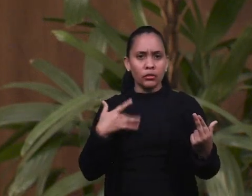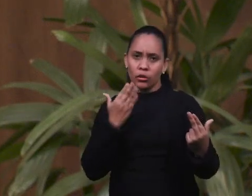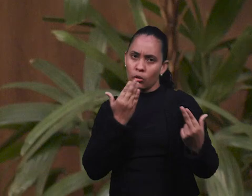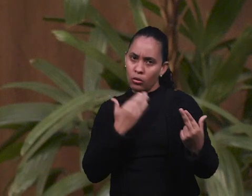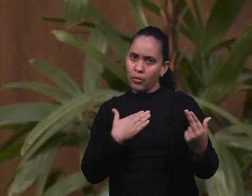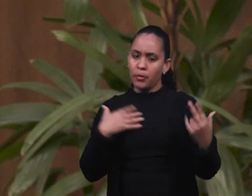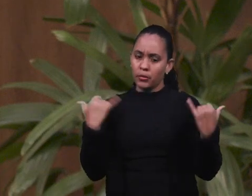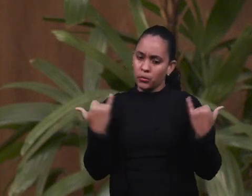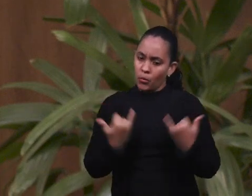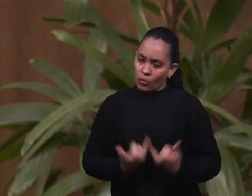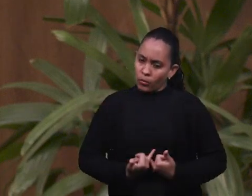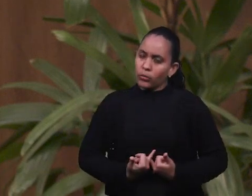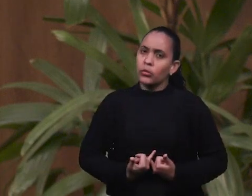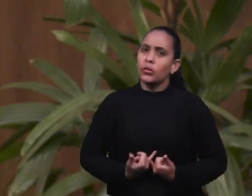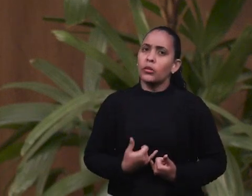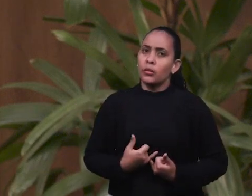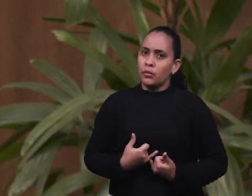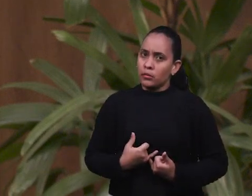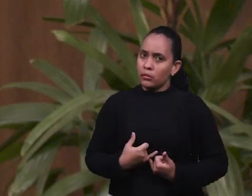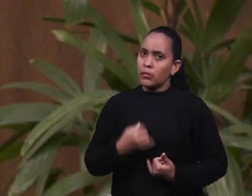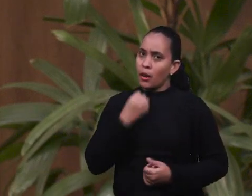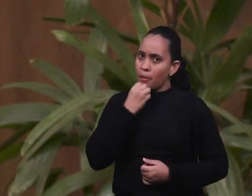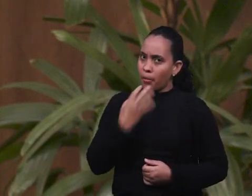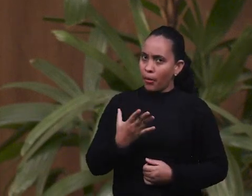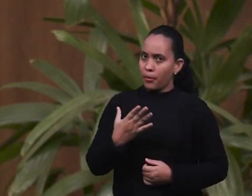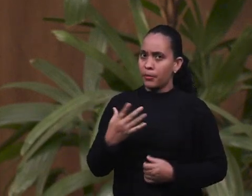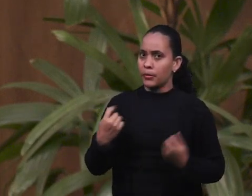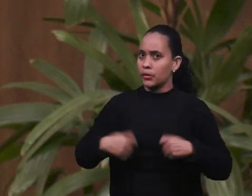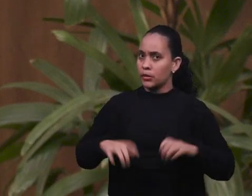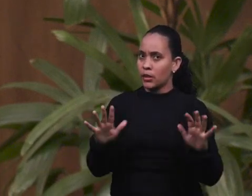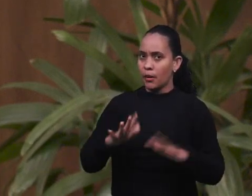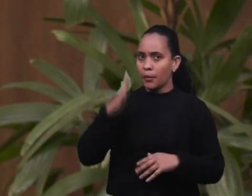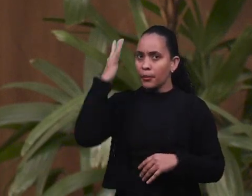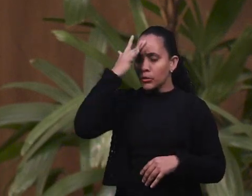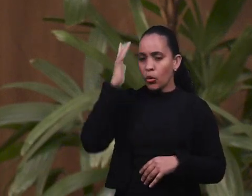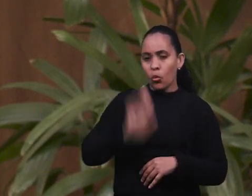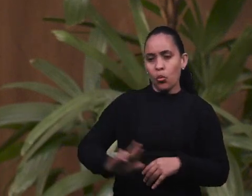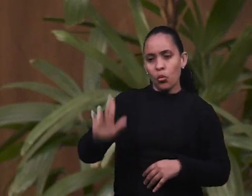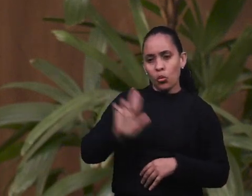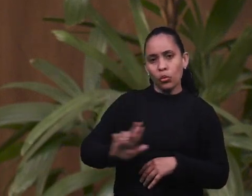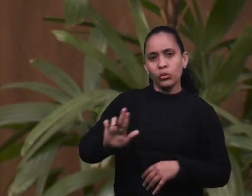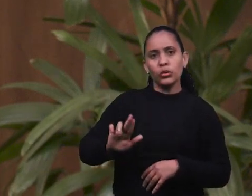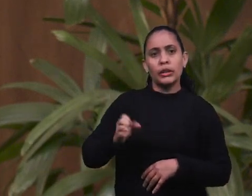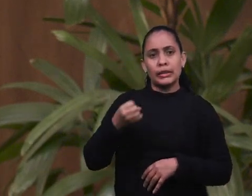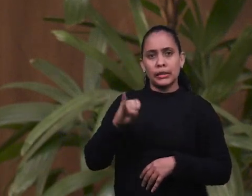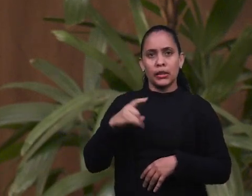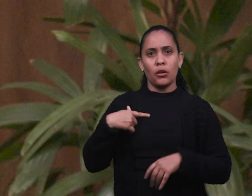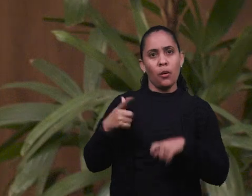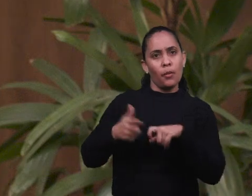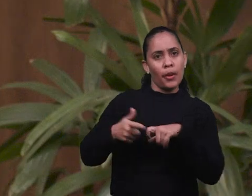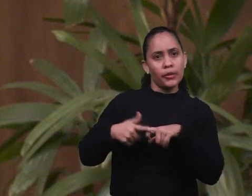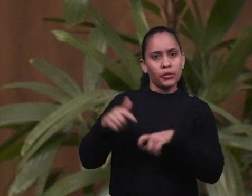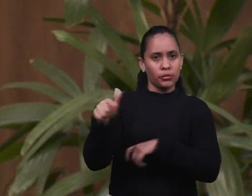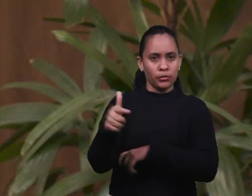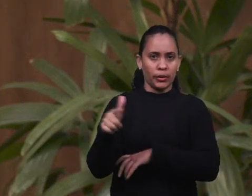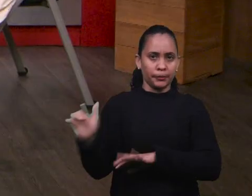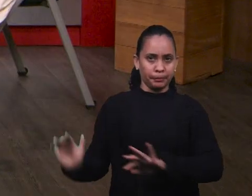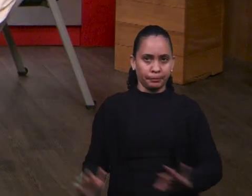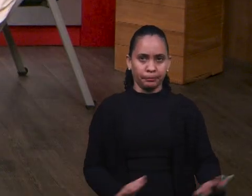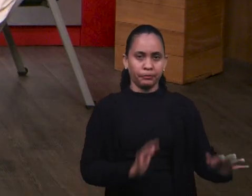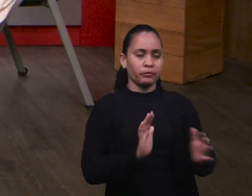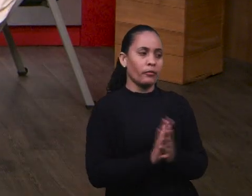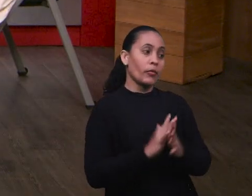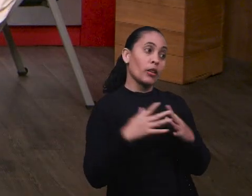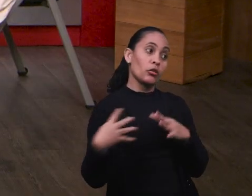com qualidade, um emagrecimento saudável. Por isso que a gente não deixa a pessoa fazer o uso sem um acompanhamento muito próximo. Eu acho que em